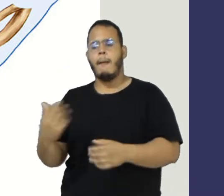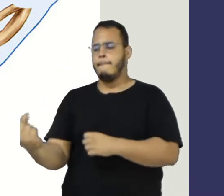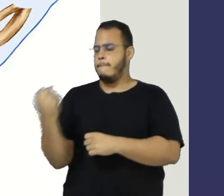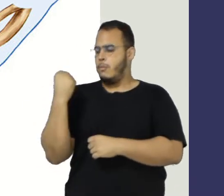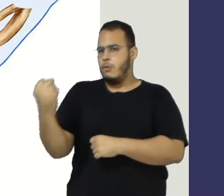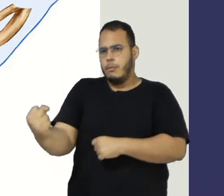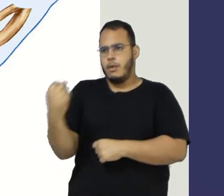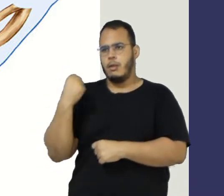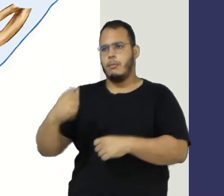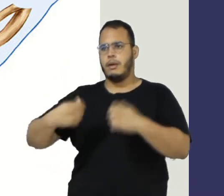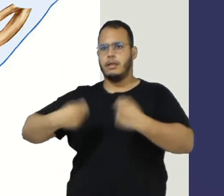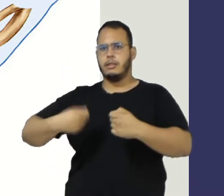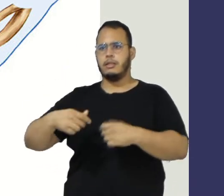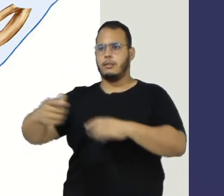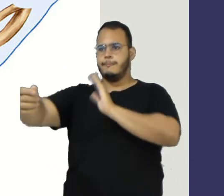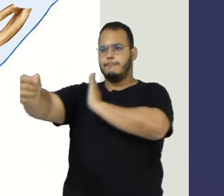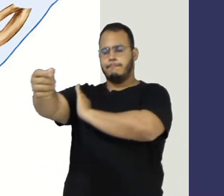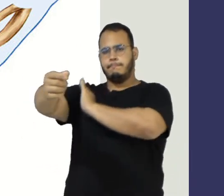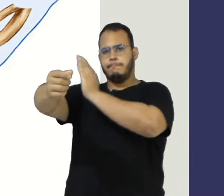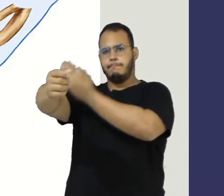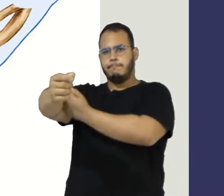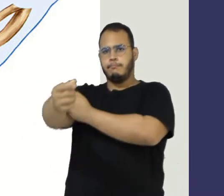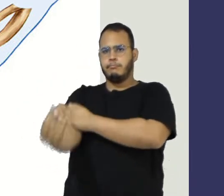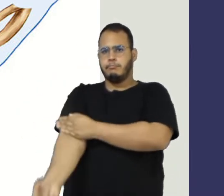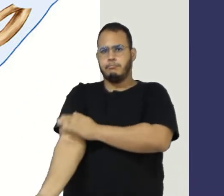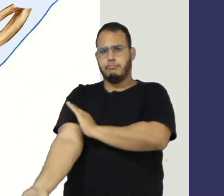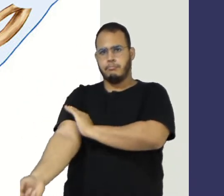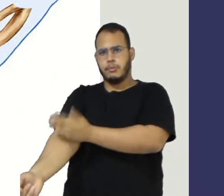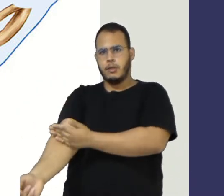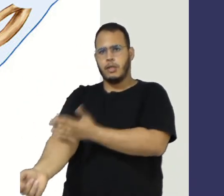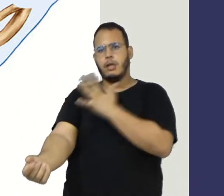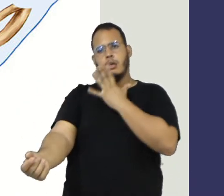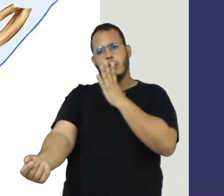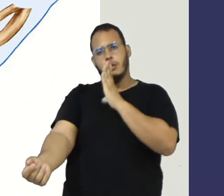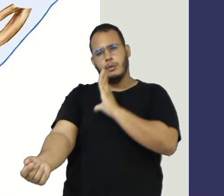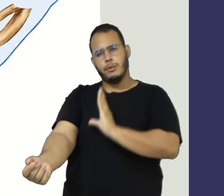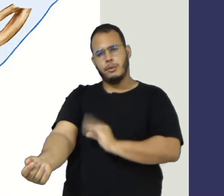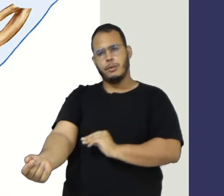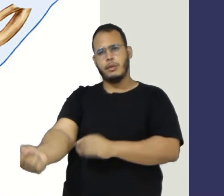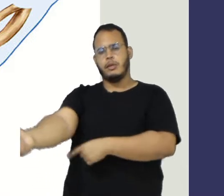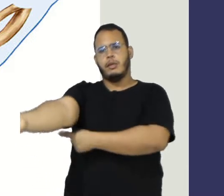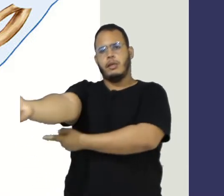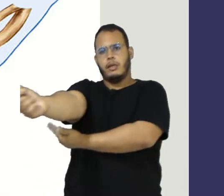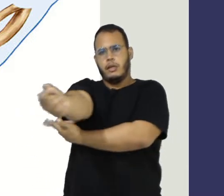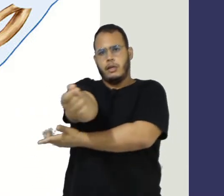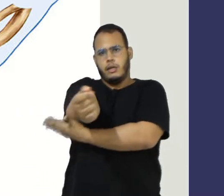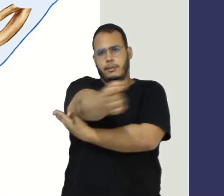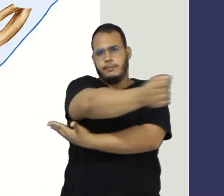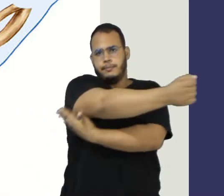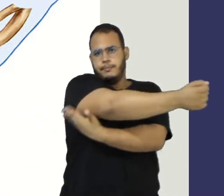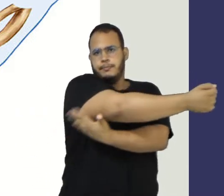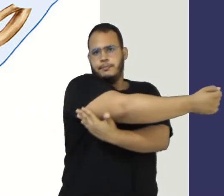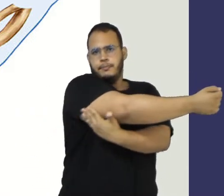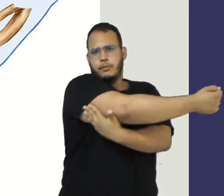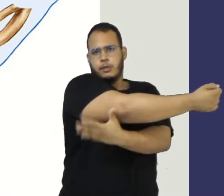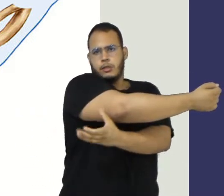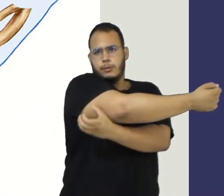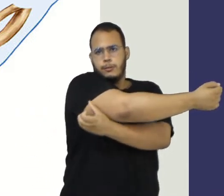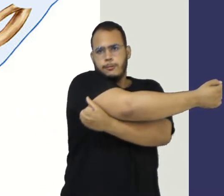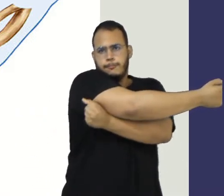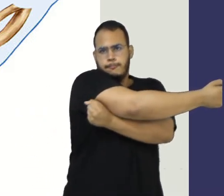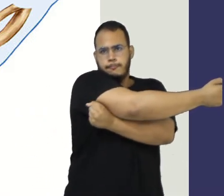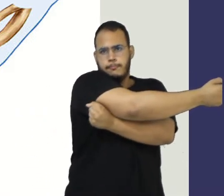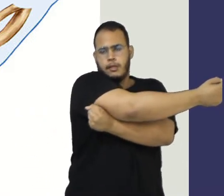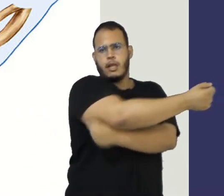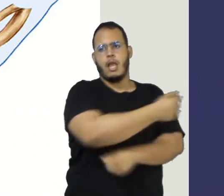aconteça, ó, a gente vai ter o bíceps aqui relaxado, enquanto que o tríceps ele vai estar contraído. E o meu braço ele está aqui, ó, esticado.